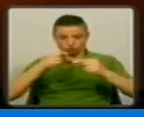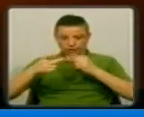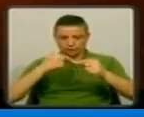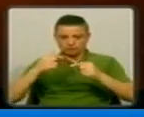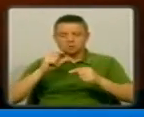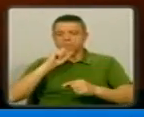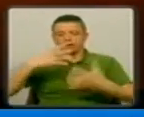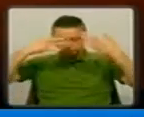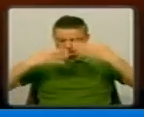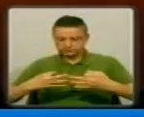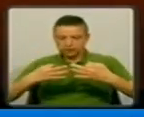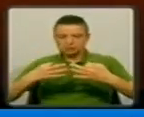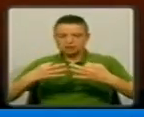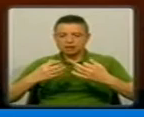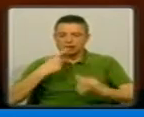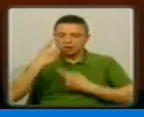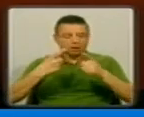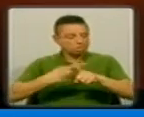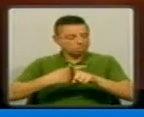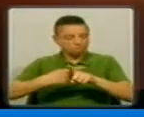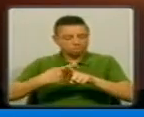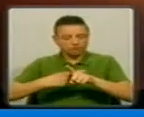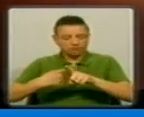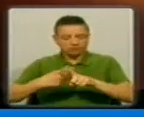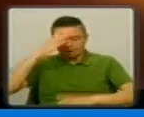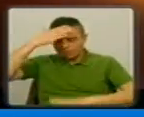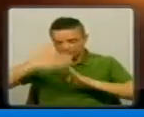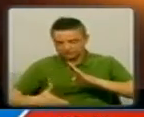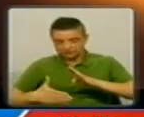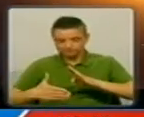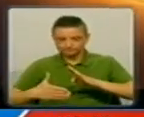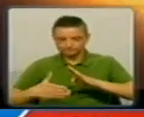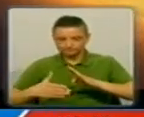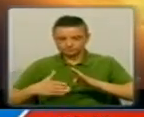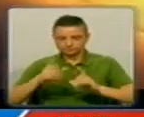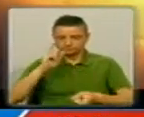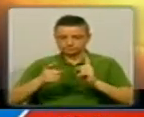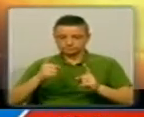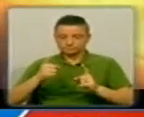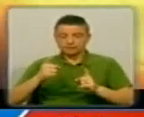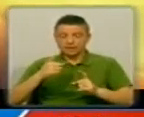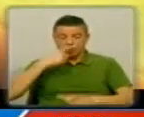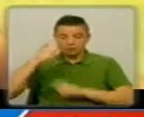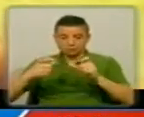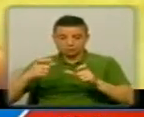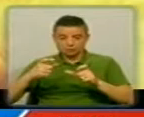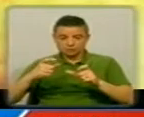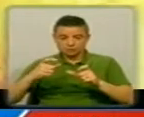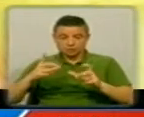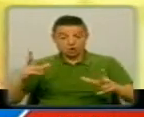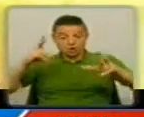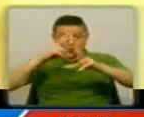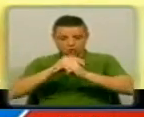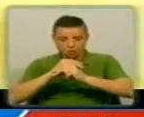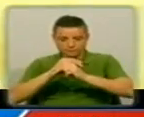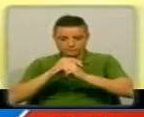pode ter a certeza que algo de interessantíssimo está a acontecer. E que é aquilo que os astrónomos designam por nova. O termo